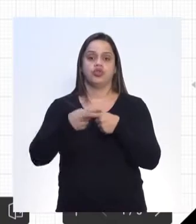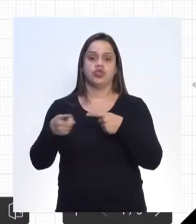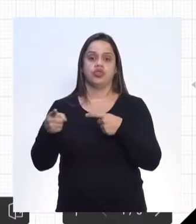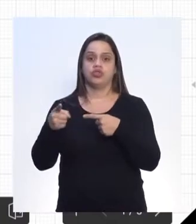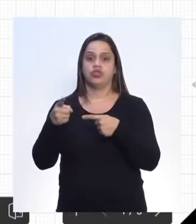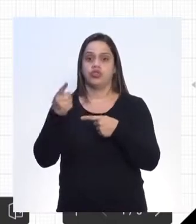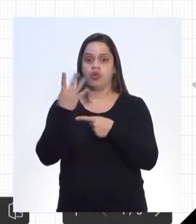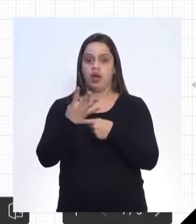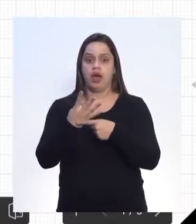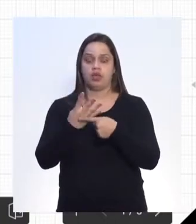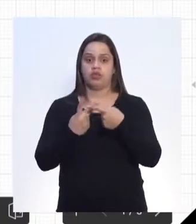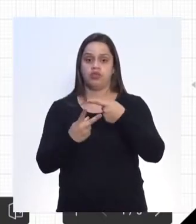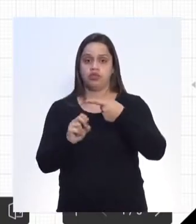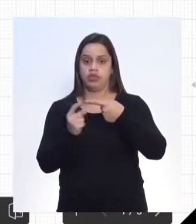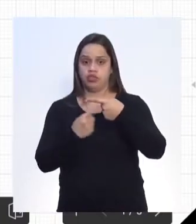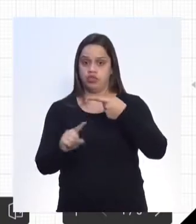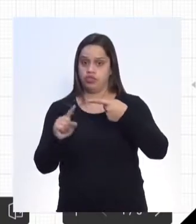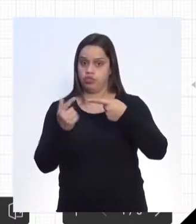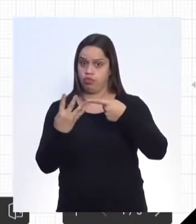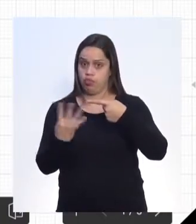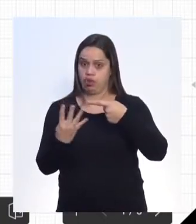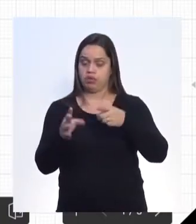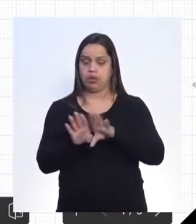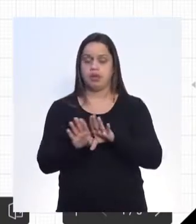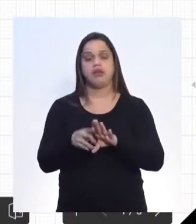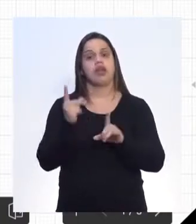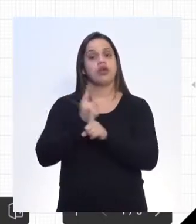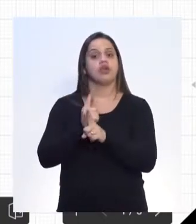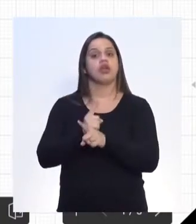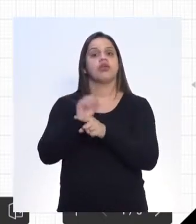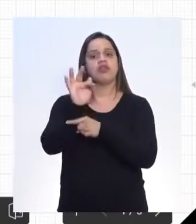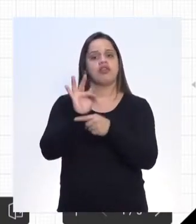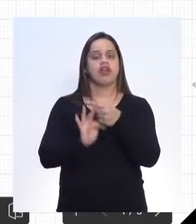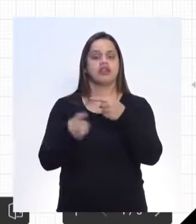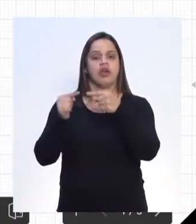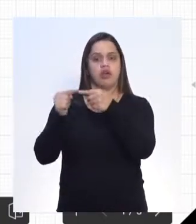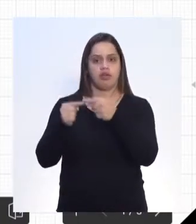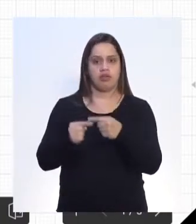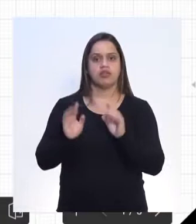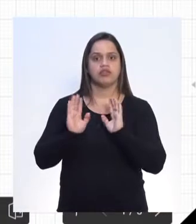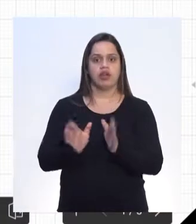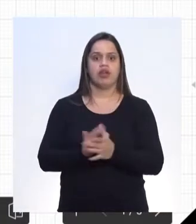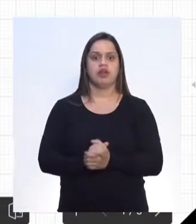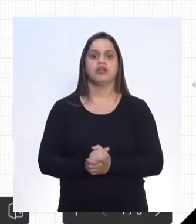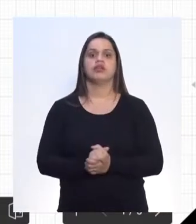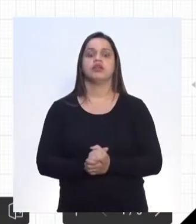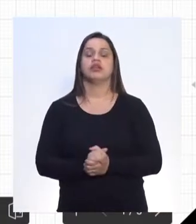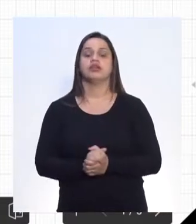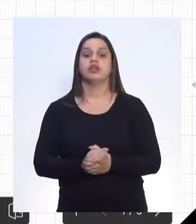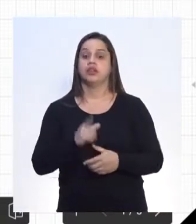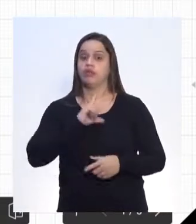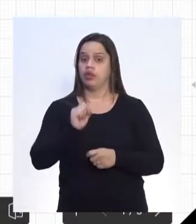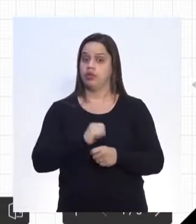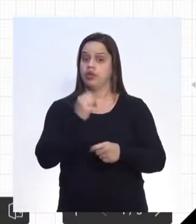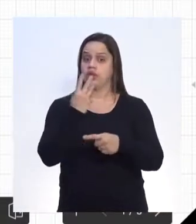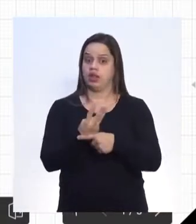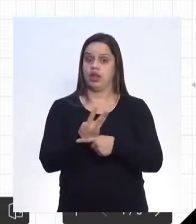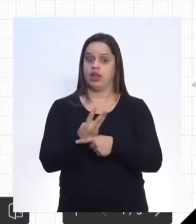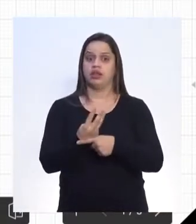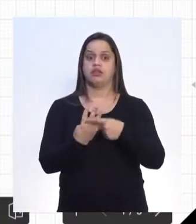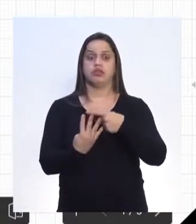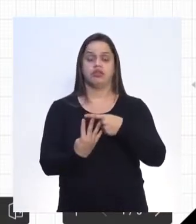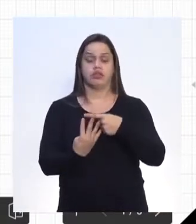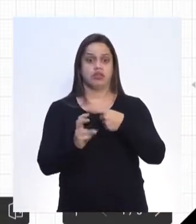Só para a gente ter uma ideia. A gente vai encontrar a fração equivalente. Você já tem essa noção. Então, aqui a gente tem 3